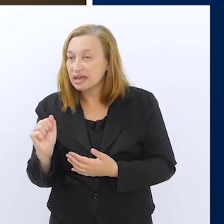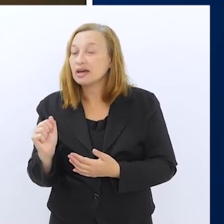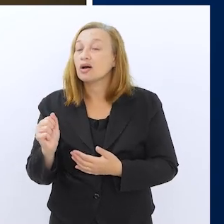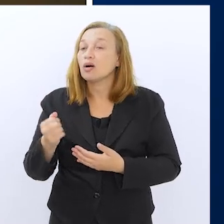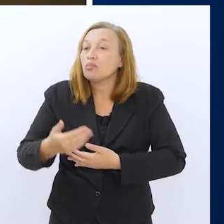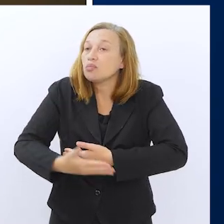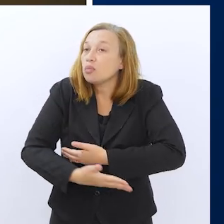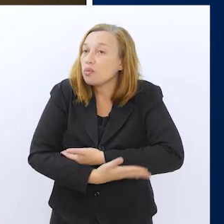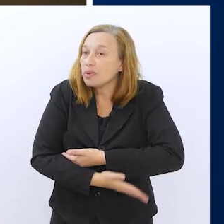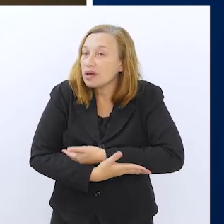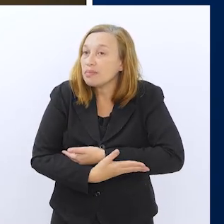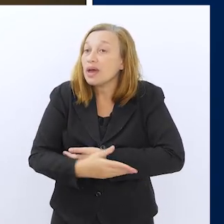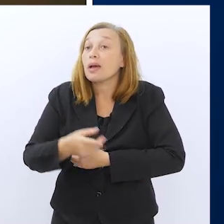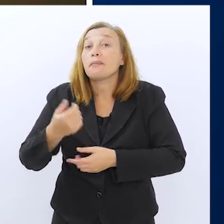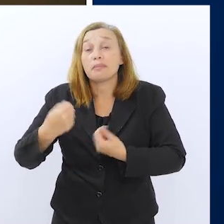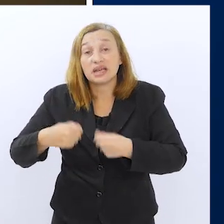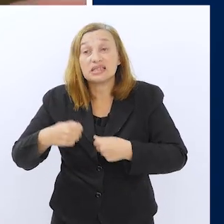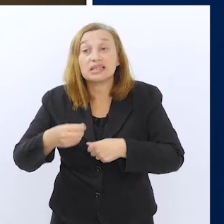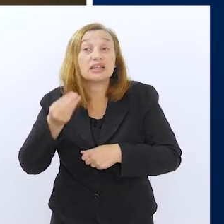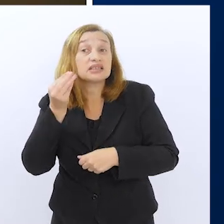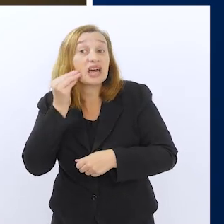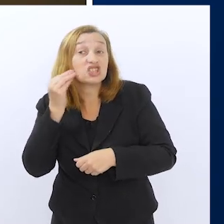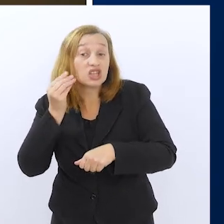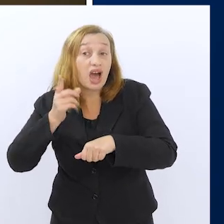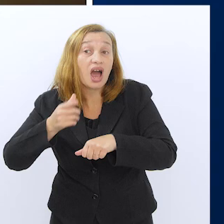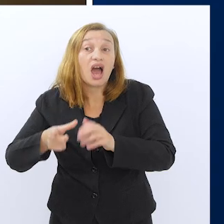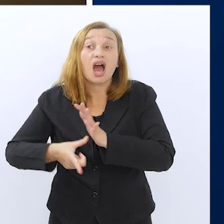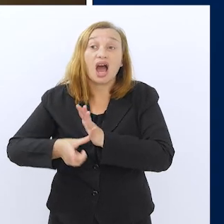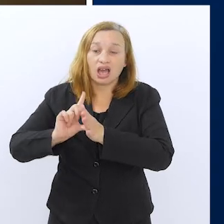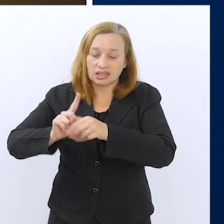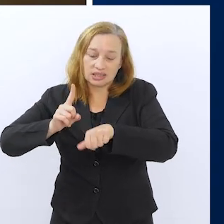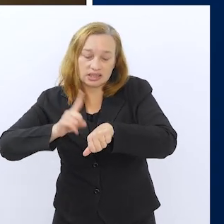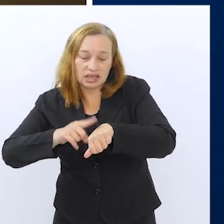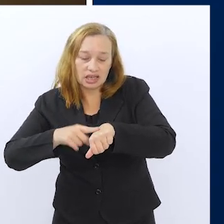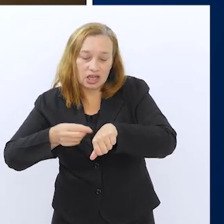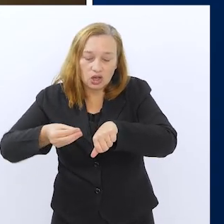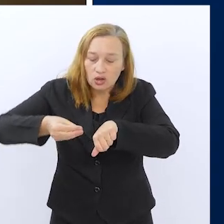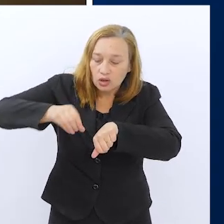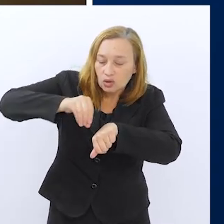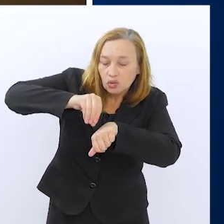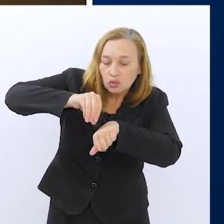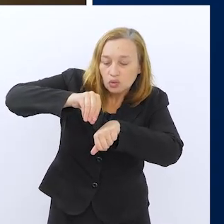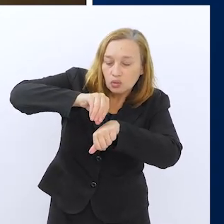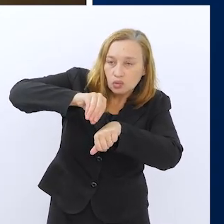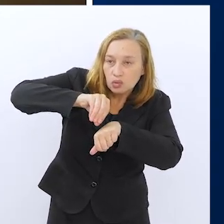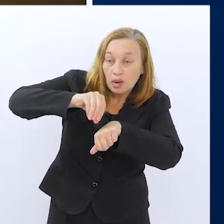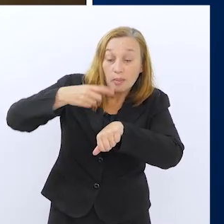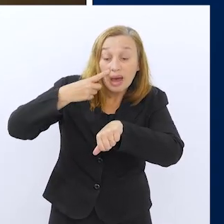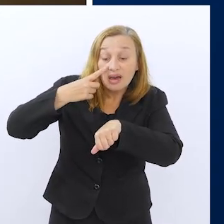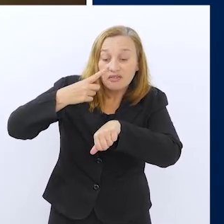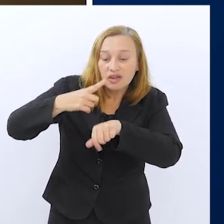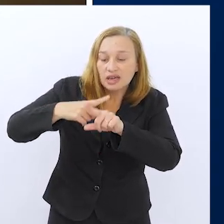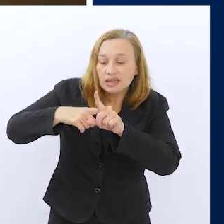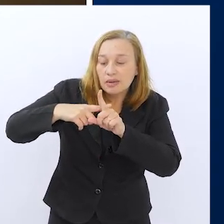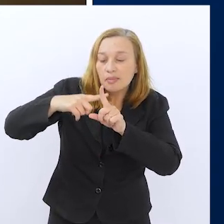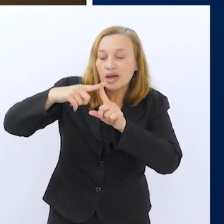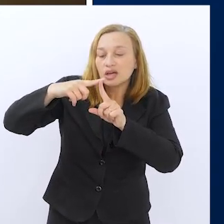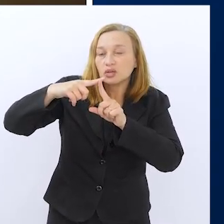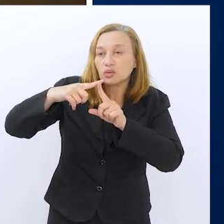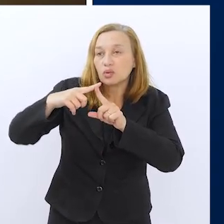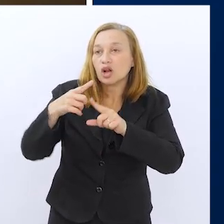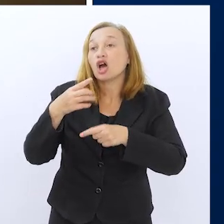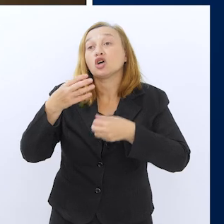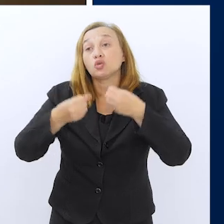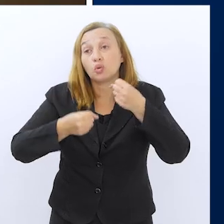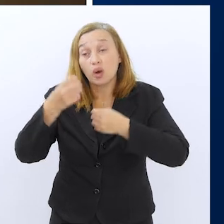você ofertar esse leite para o bebê, né, você testa o leite antes aqui nas costas da mão para saber em que temperatura